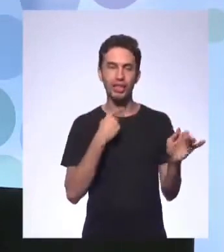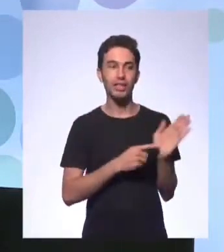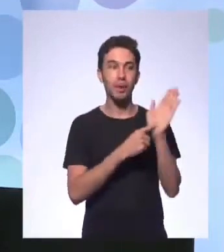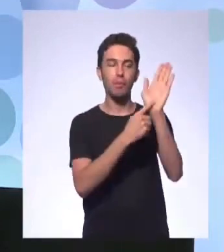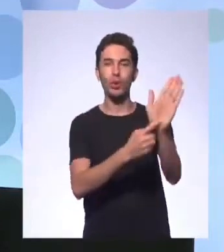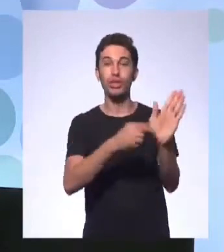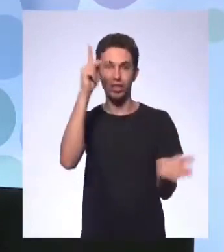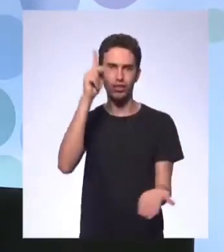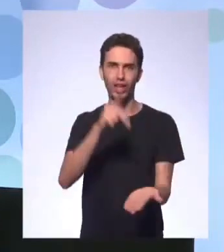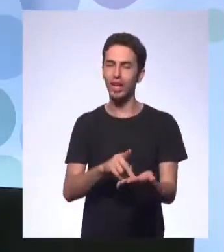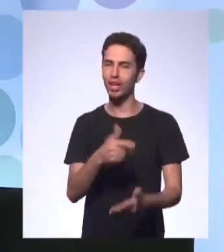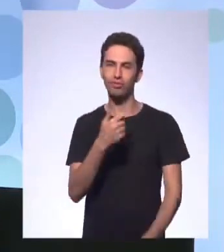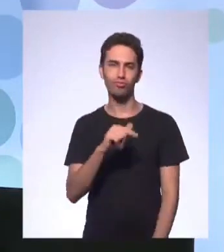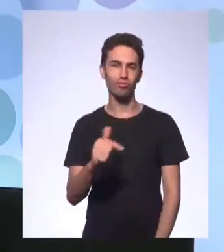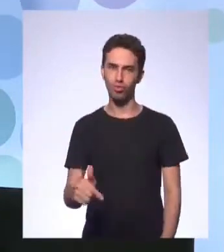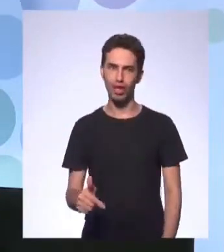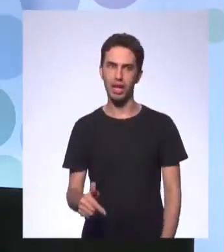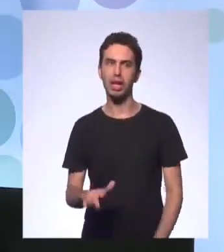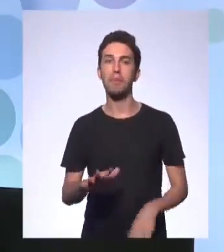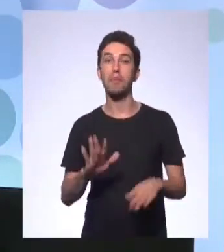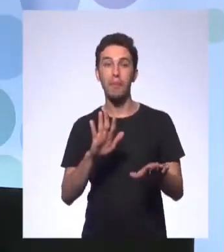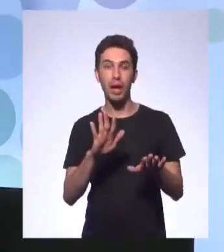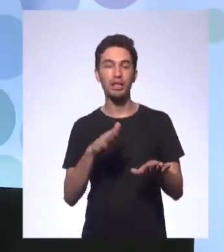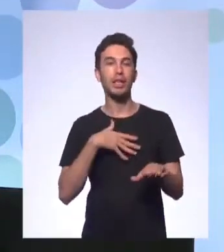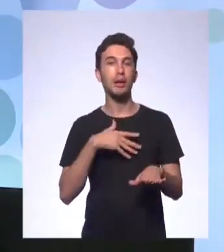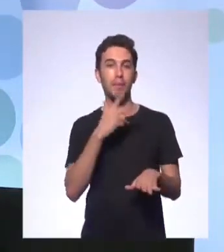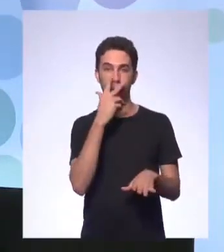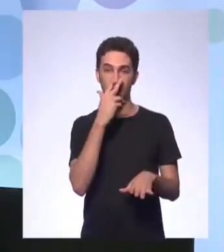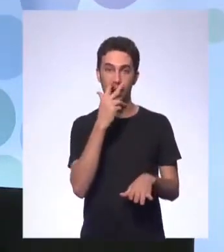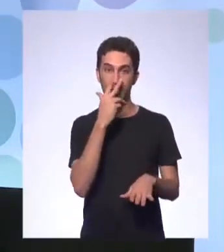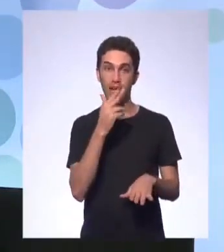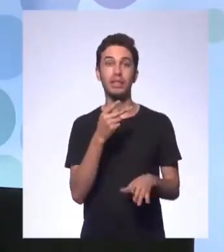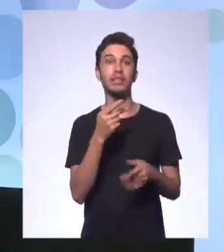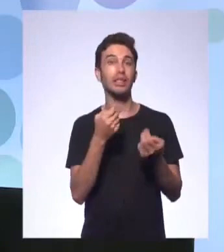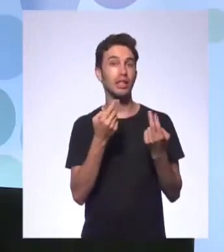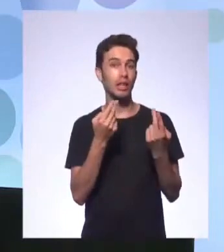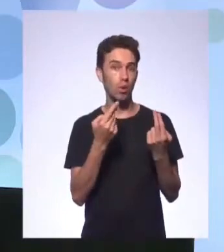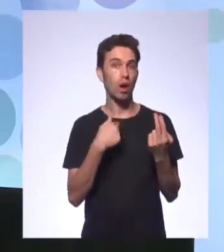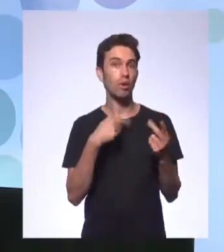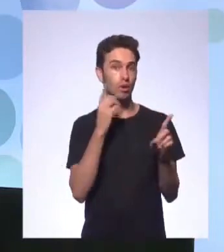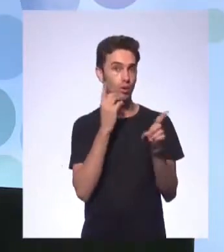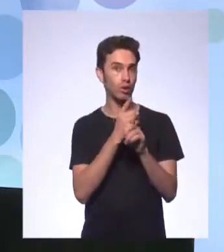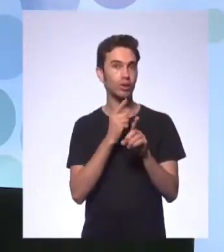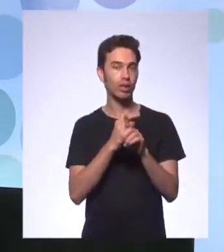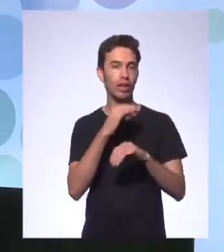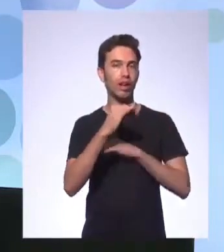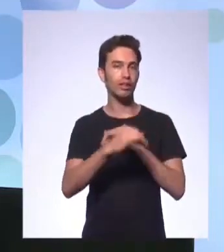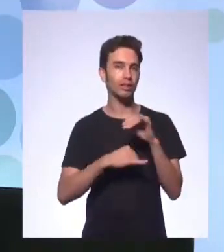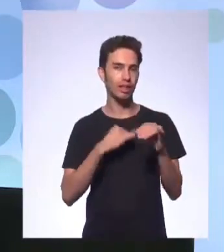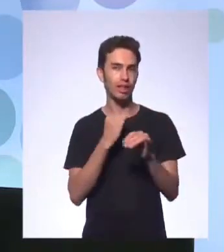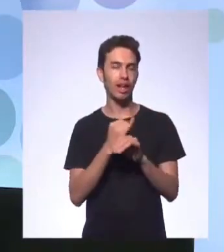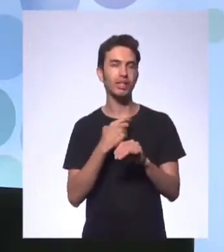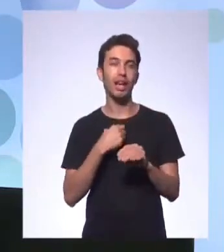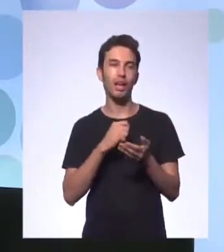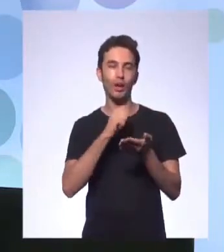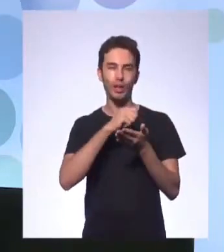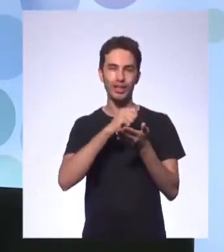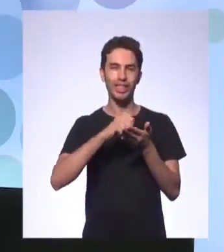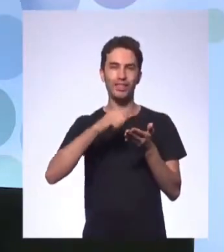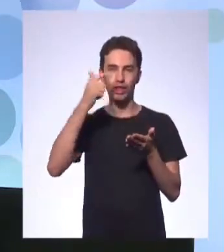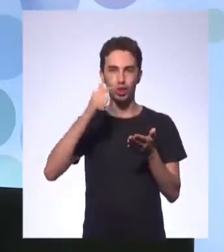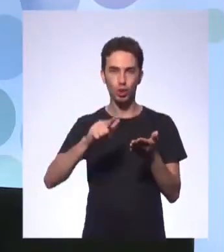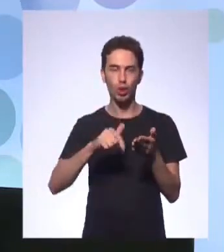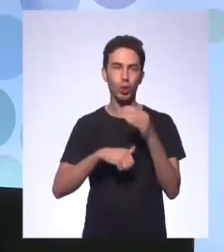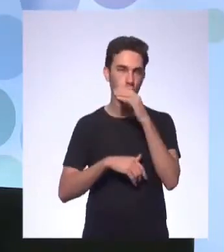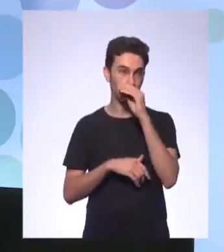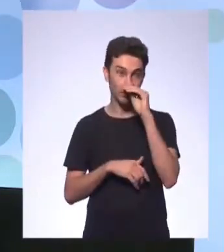mas uma manchete muito parecida, com esse mesmo sentido, eu achei na internet. E eu reescrevi, né? E